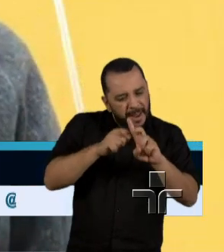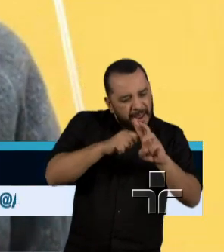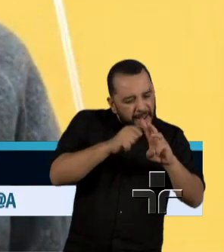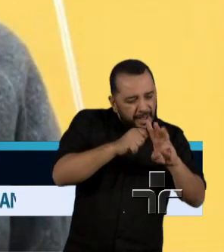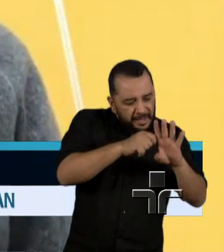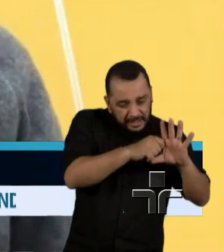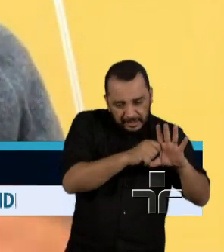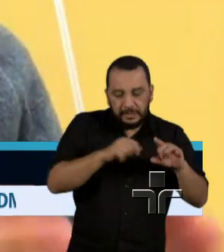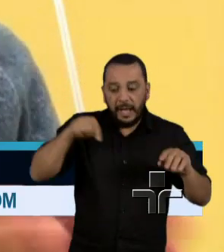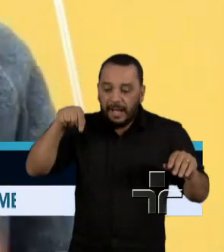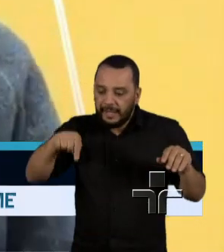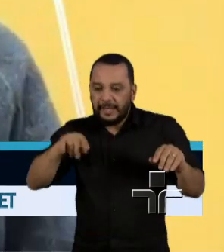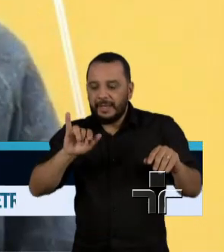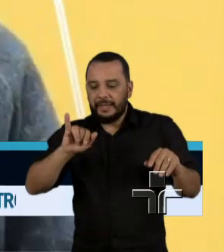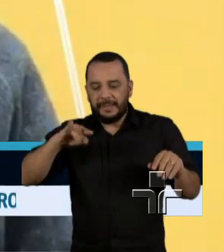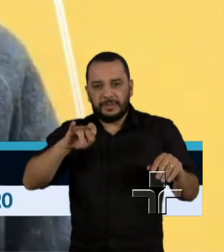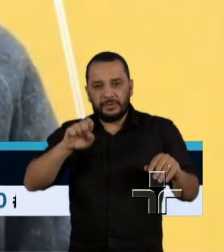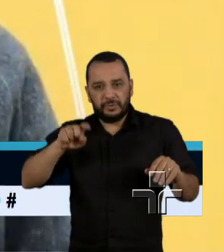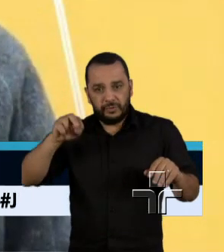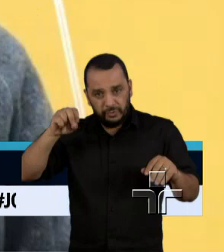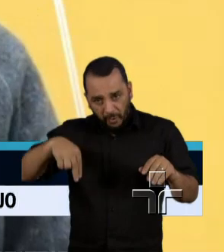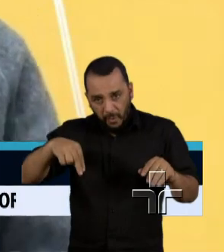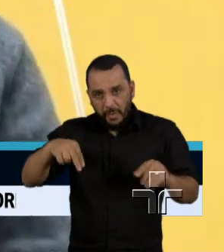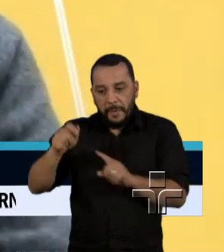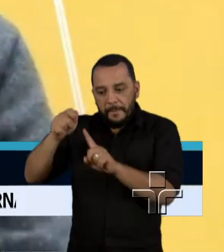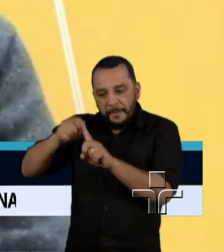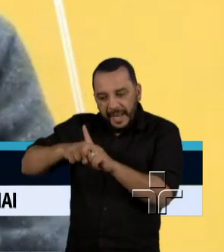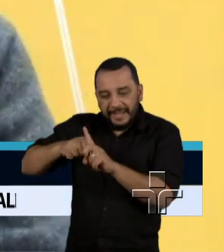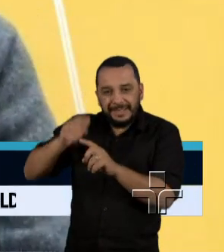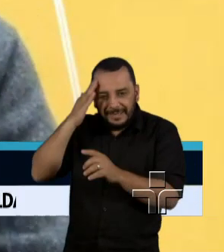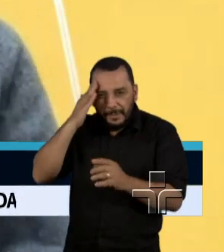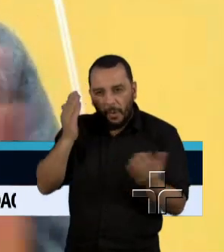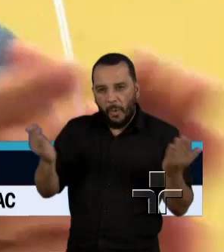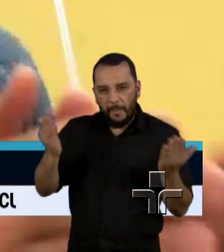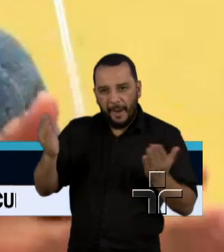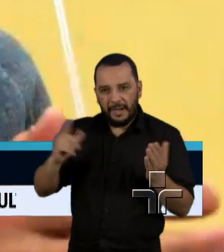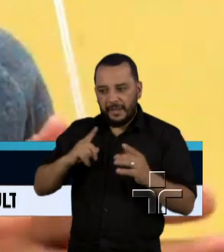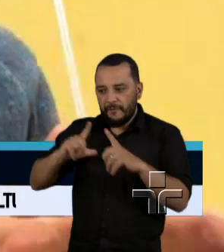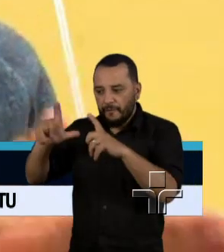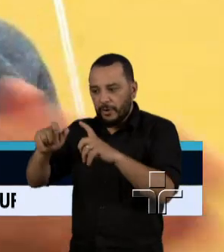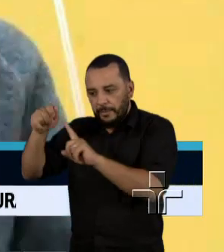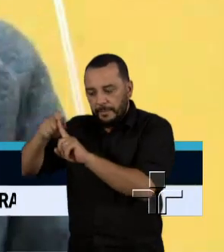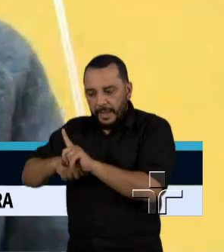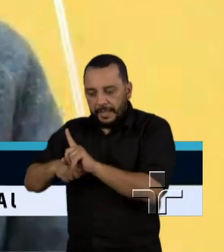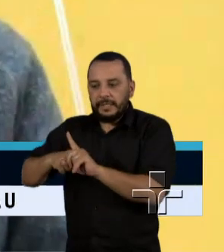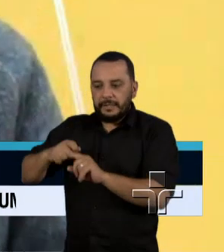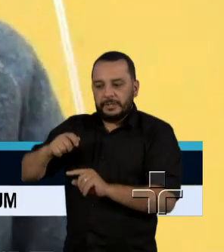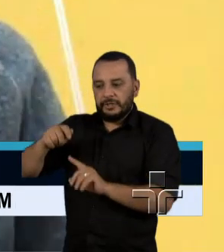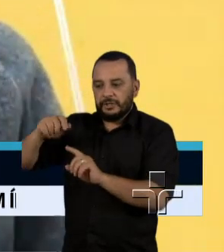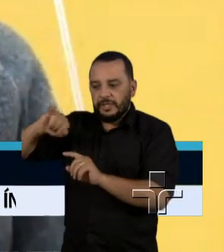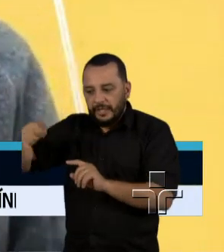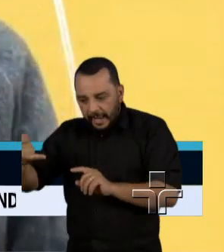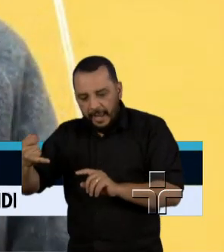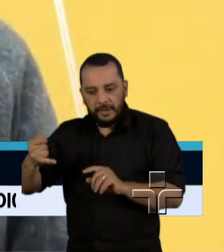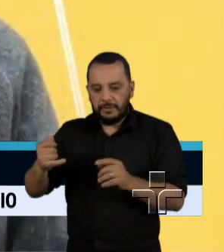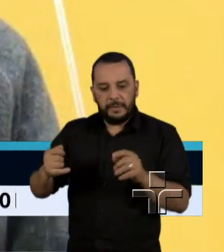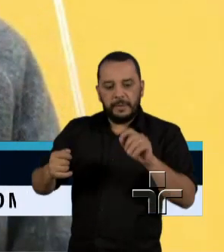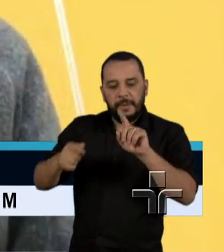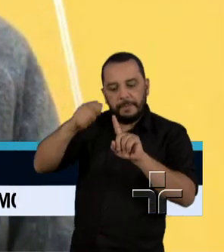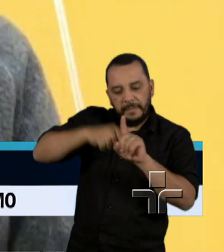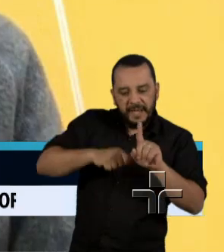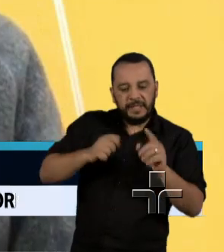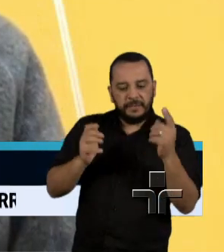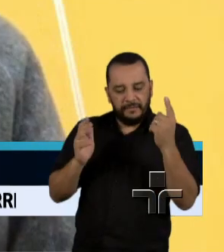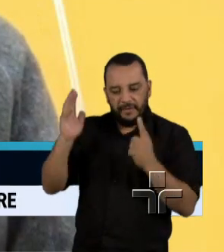Amazon produz os alertas mensalmente. Ele compara as imagens de um mês com o do mês anterior para poder produzir os dados de